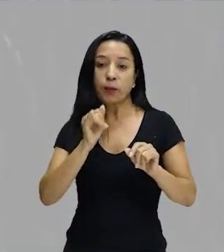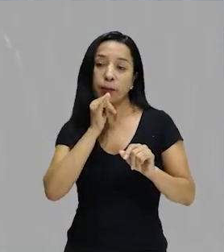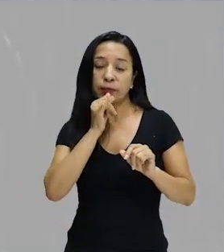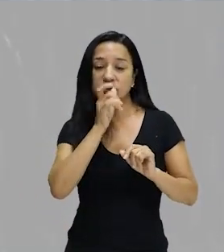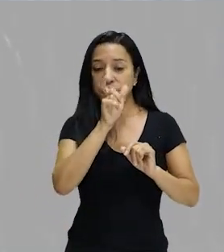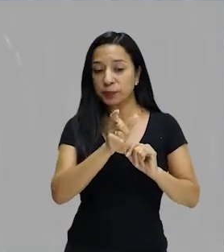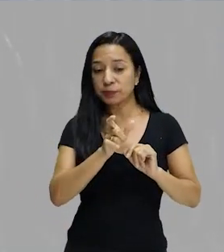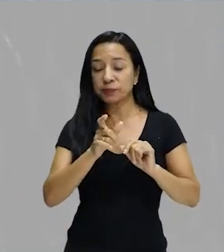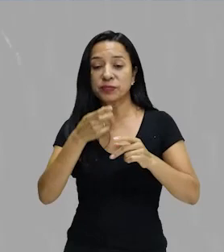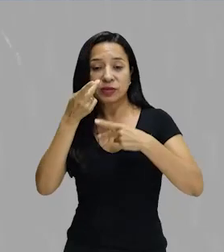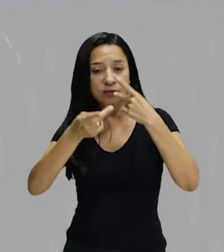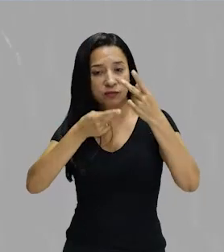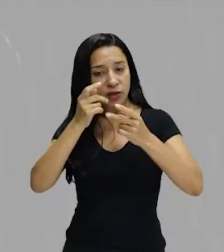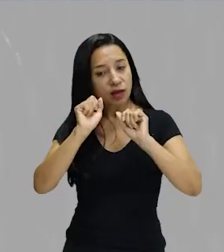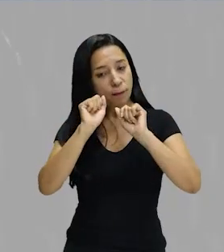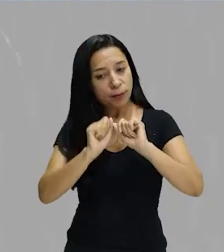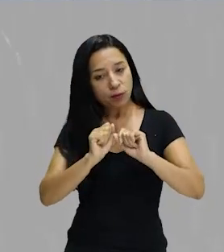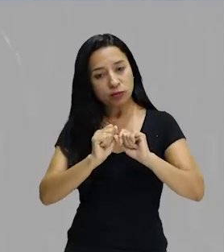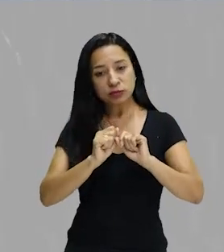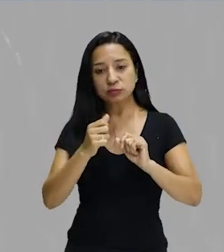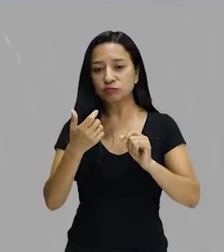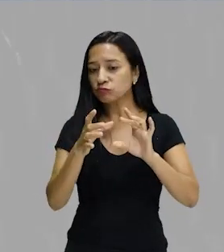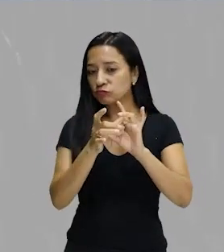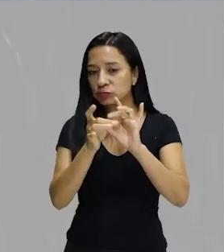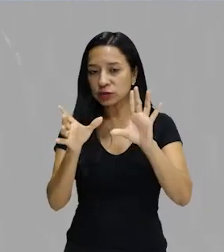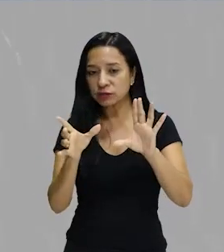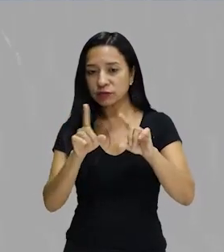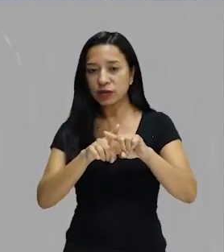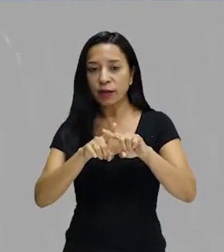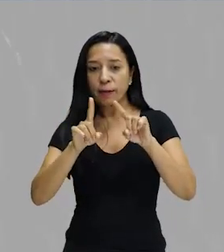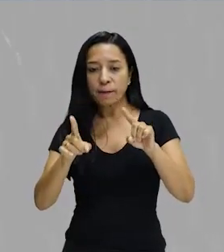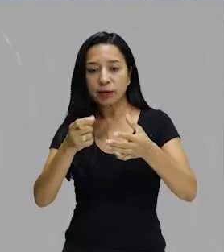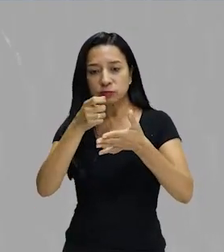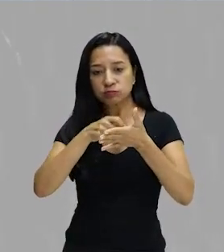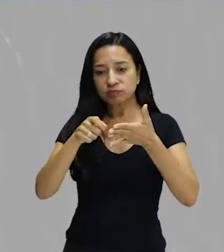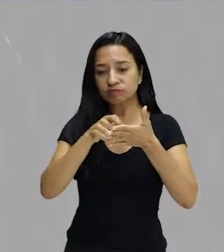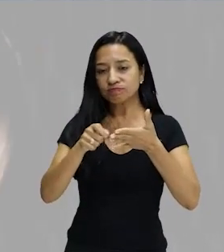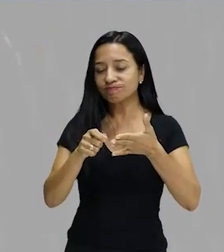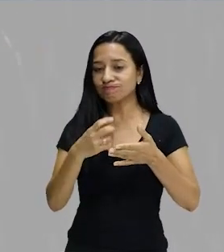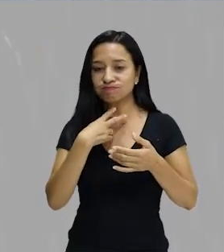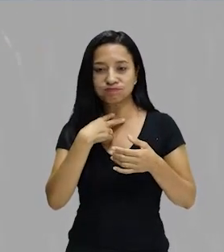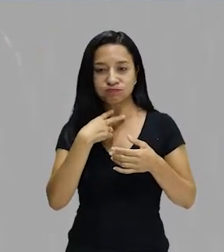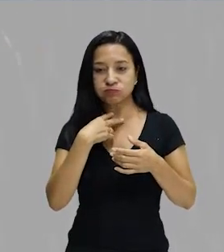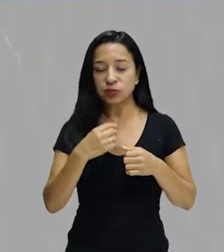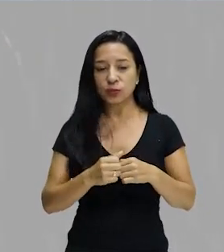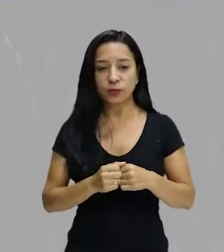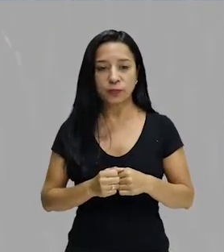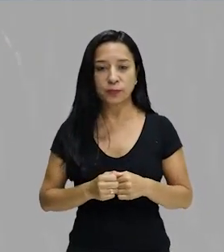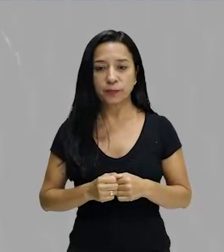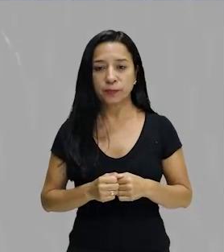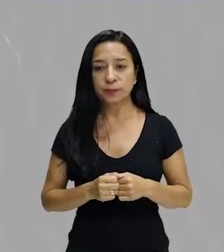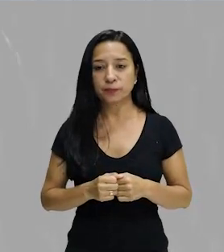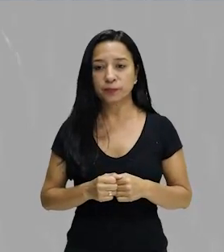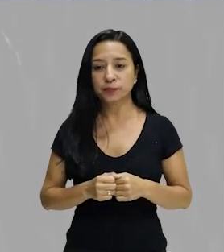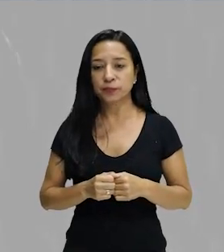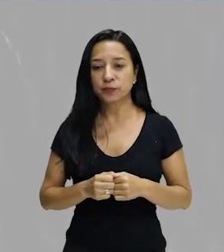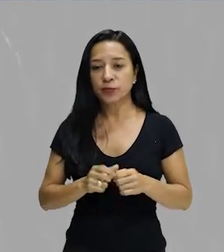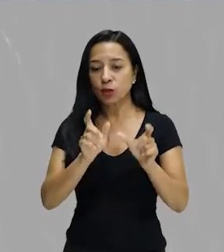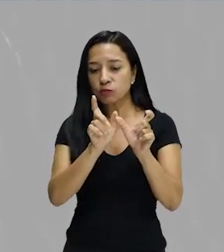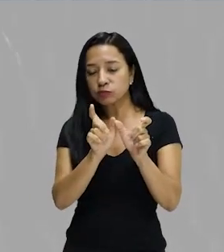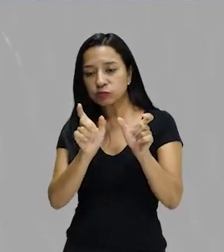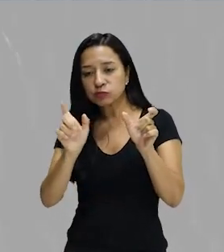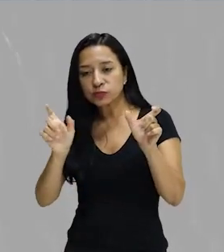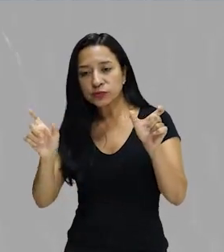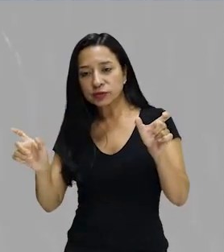deve, porque você perde ponto na competência 1 da sua redação. Esse tipo de transgressão só ocorre na frase. Então, aqui,